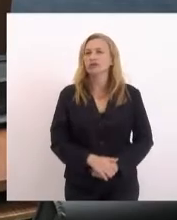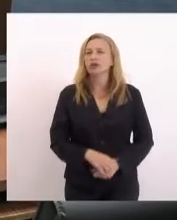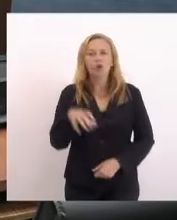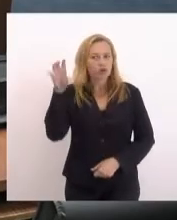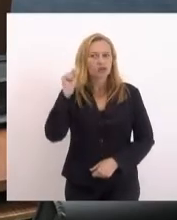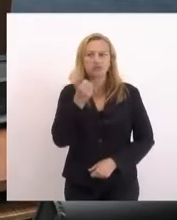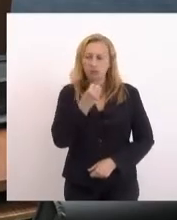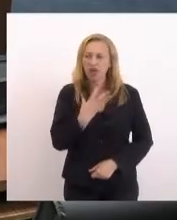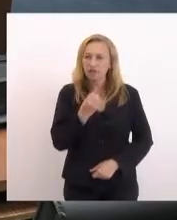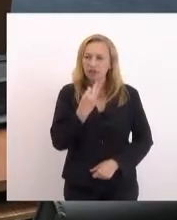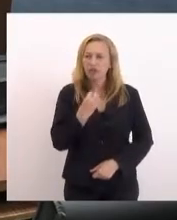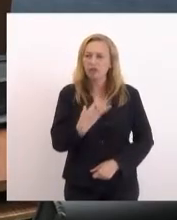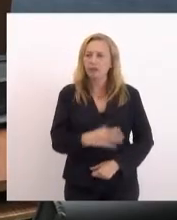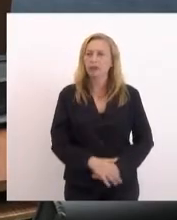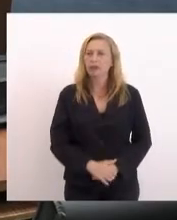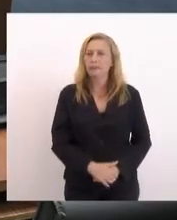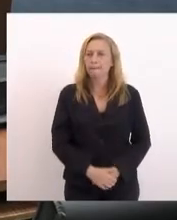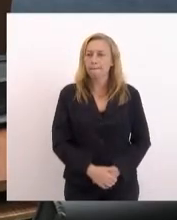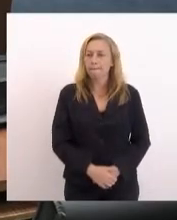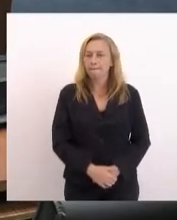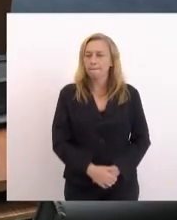Sim, estamos ouvindo bem. Estamos ouvindo bem, presidente.